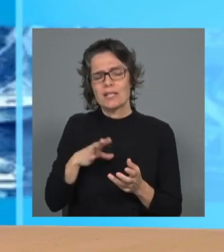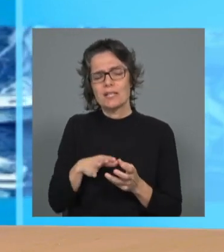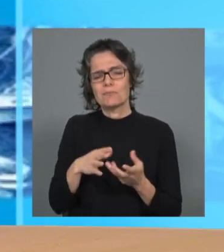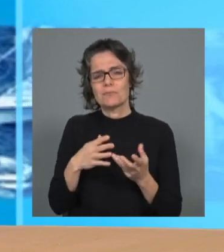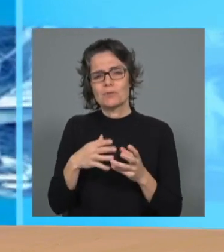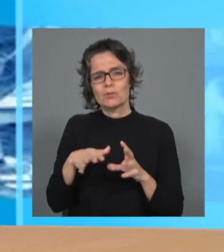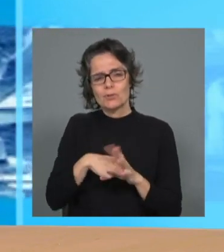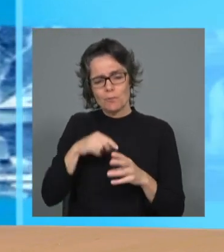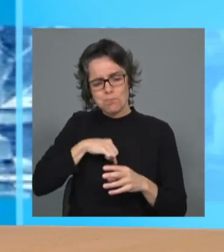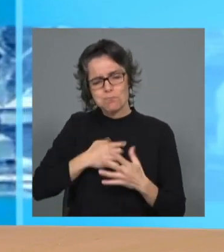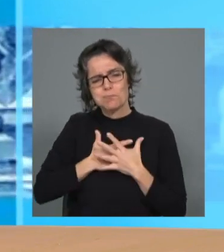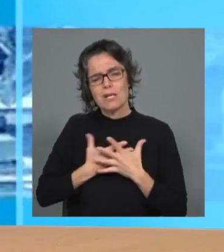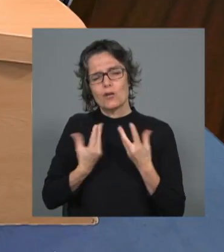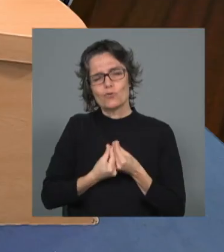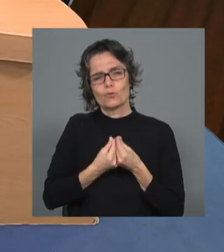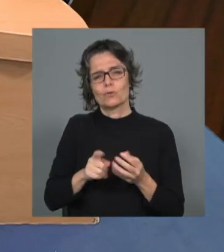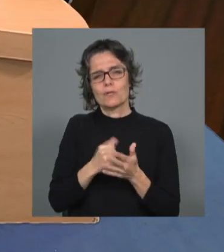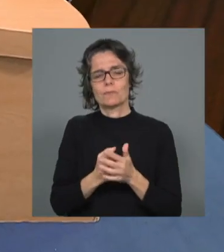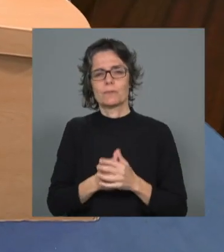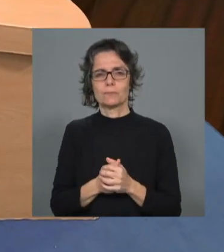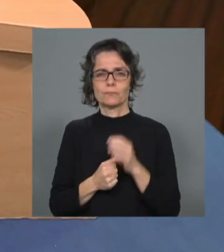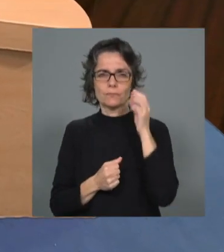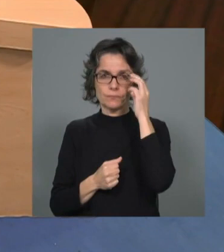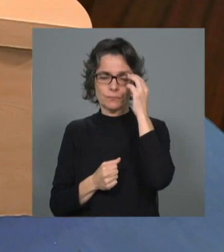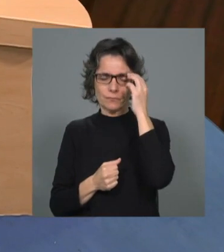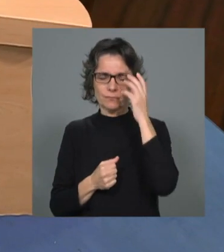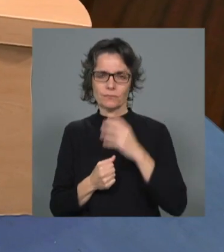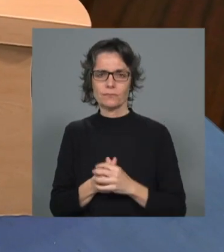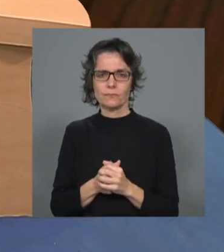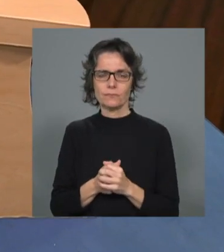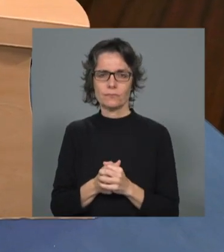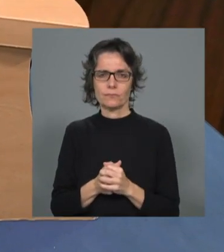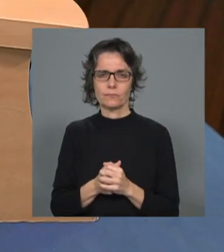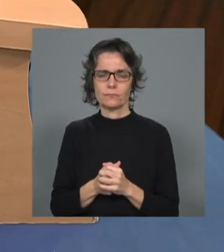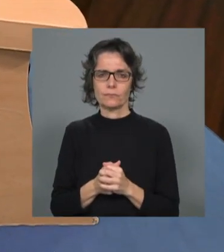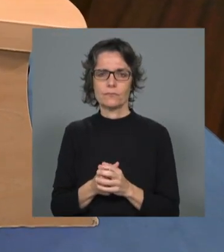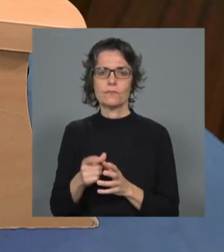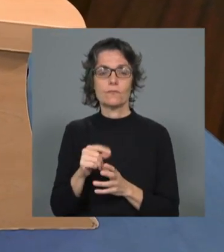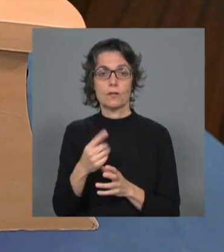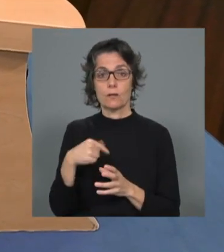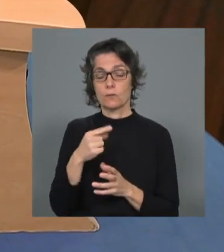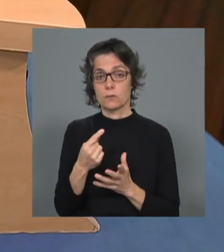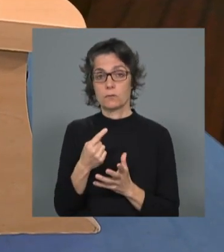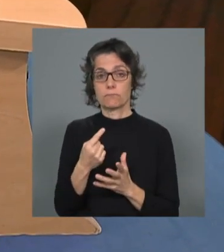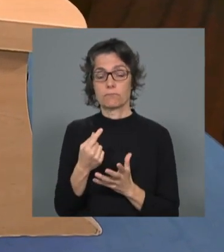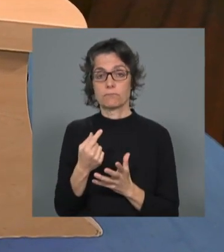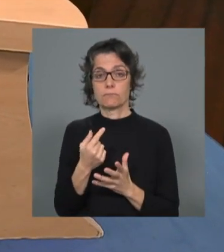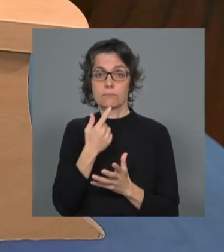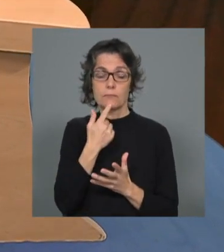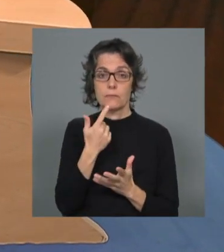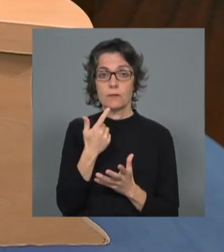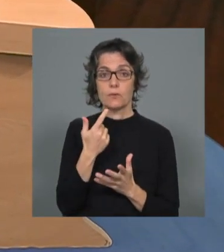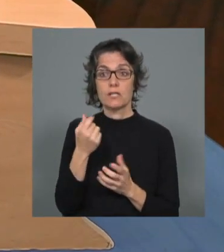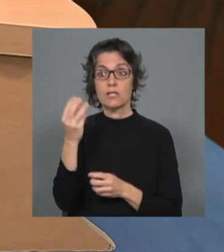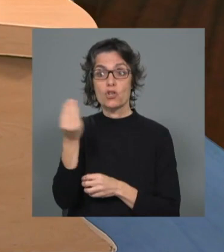o que se procura. E que está em linha, acredito, também por aquilo que fomos vendo, dessa mobilização dos jovens